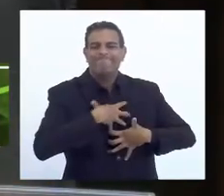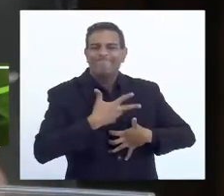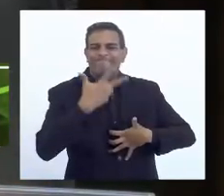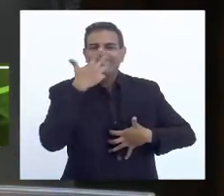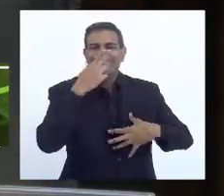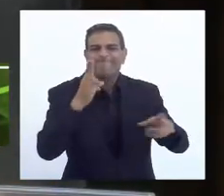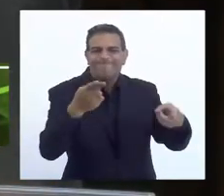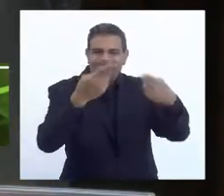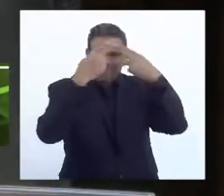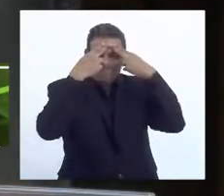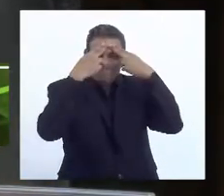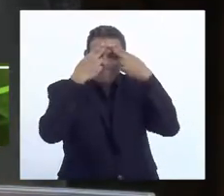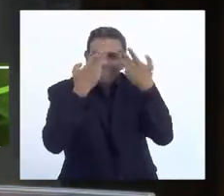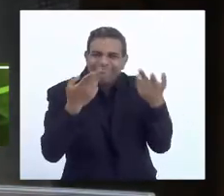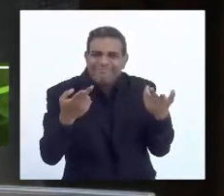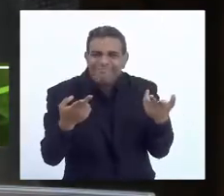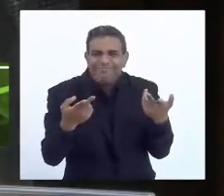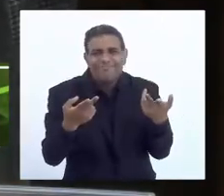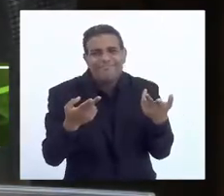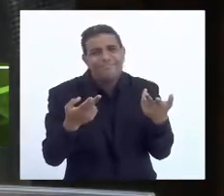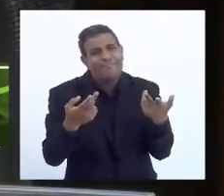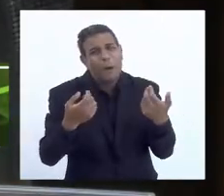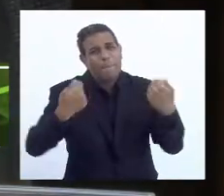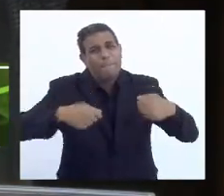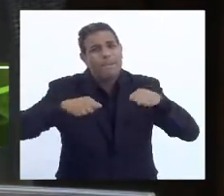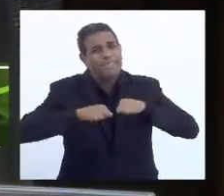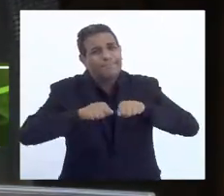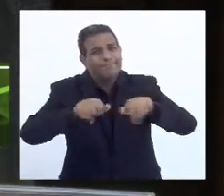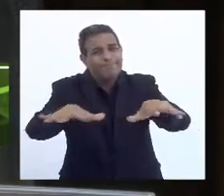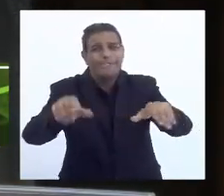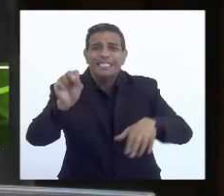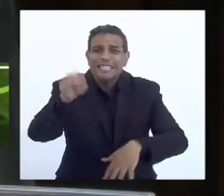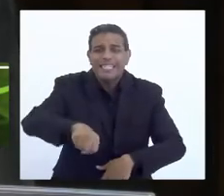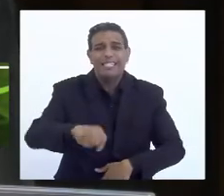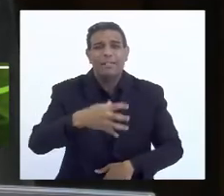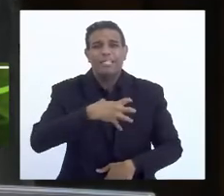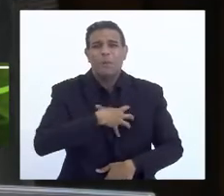a imagem do assédio, e tem que ser reproduzida mesmo, né?